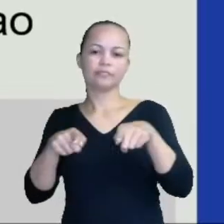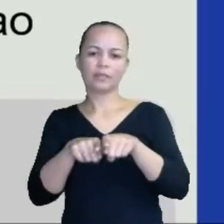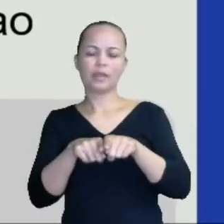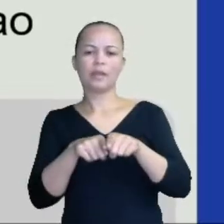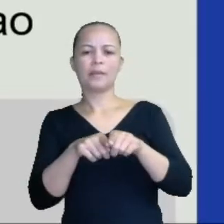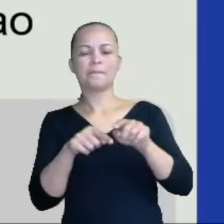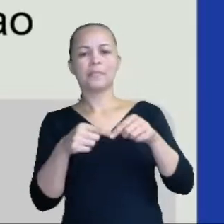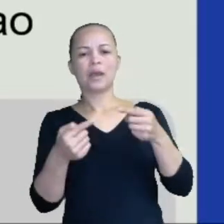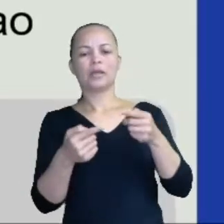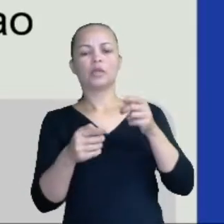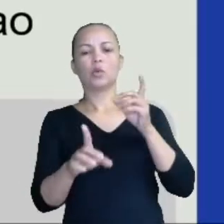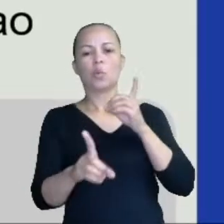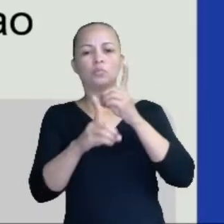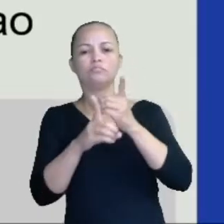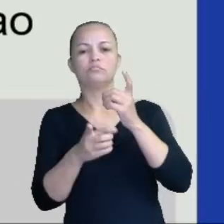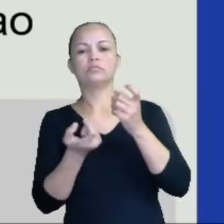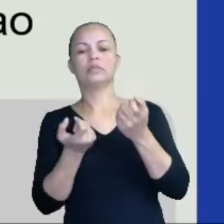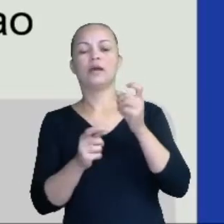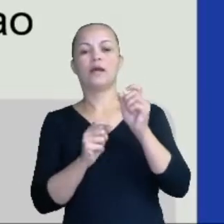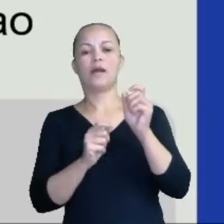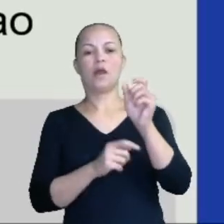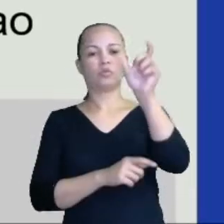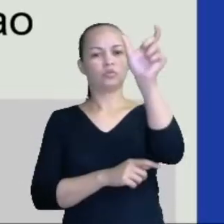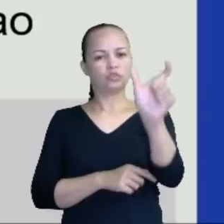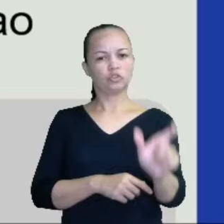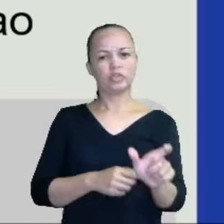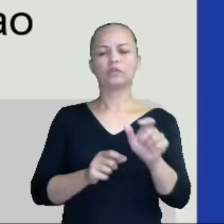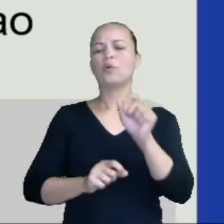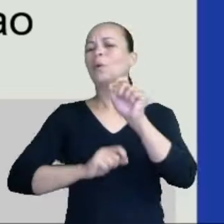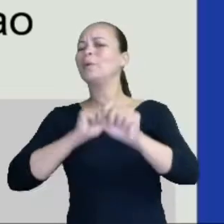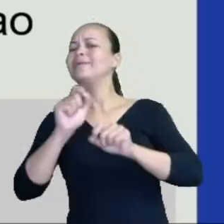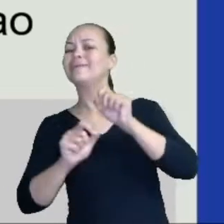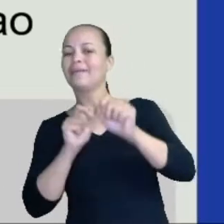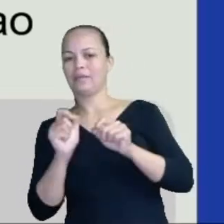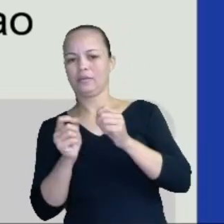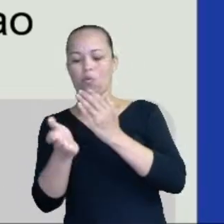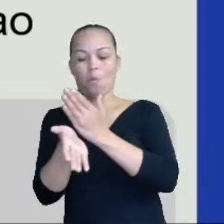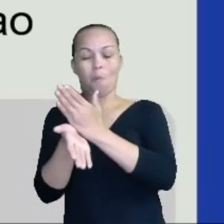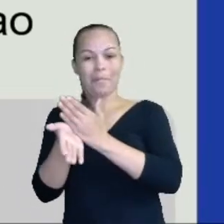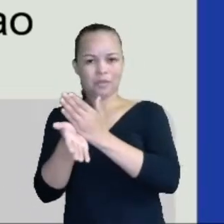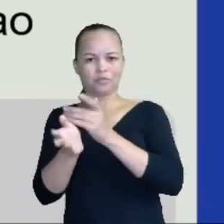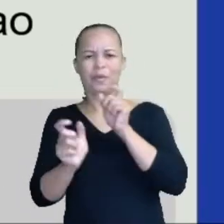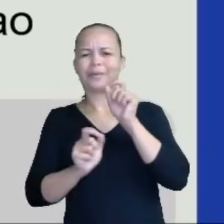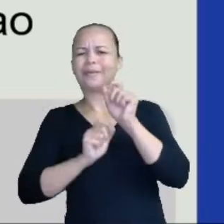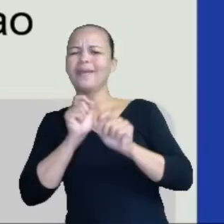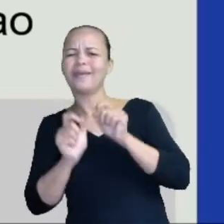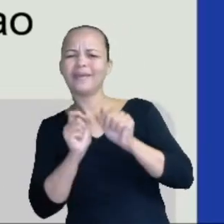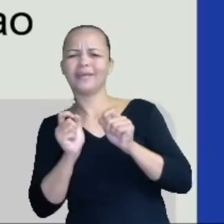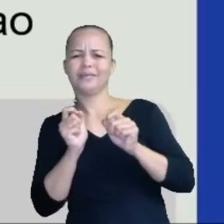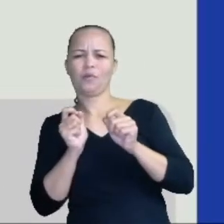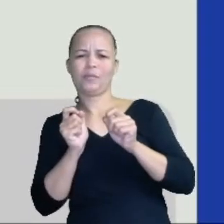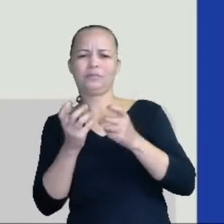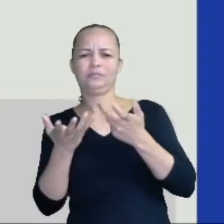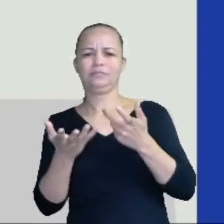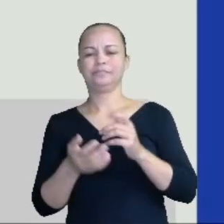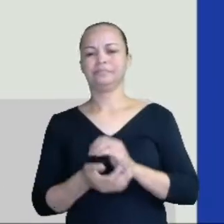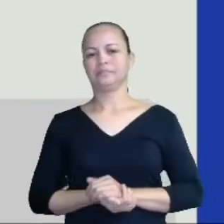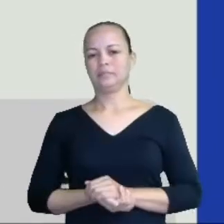eu sempre vou ter que fazer a pergunta quem, ou seja, quem cometeu a ação. Eu coloquei alguns